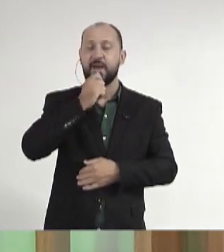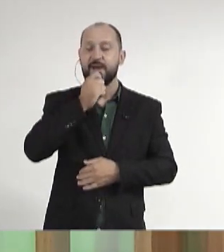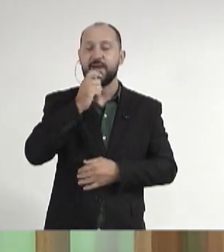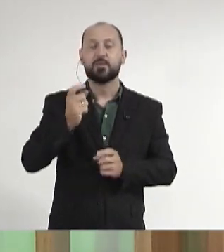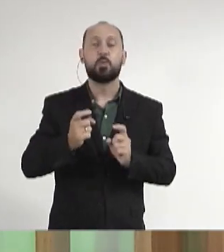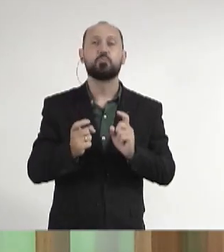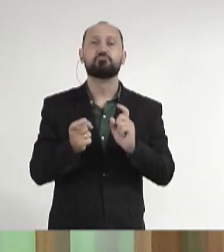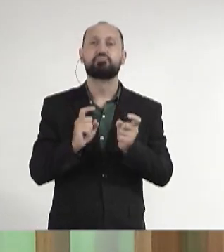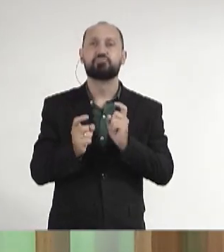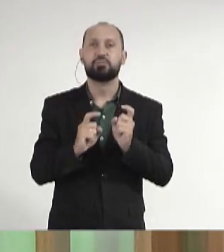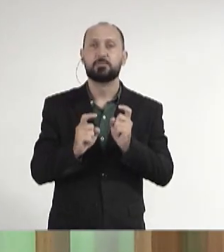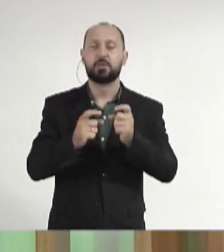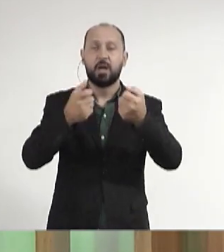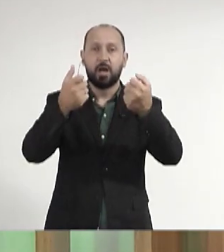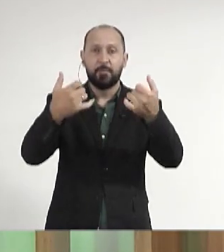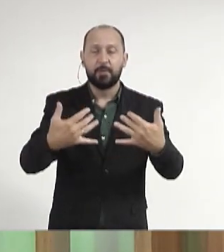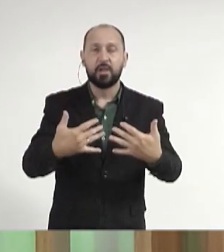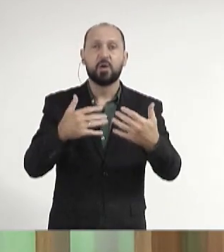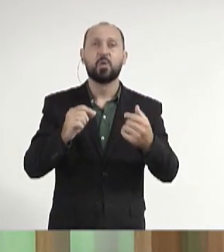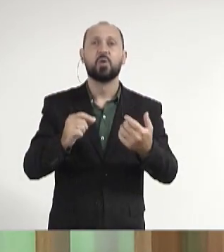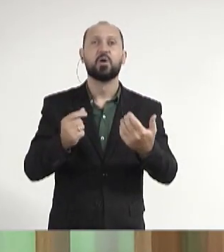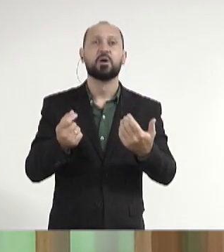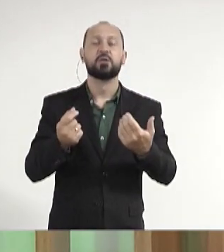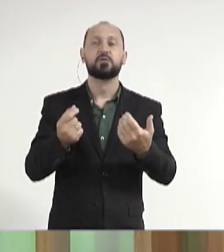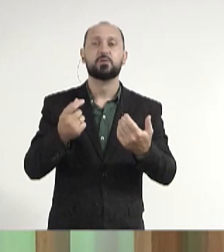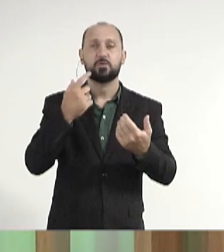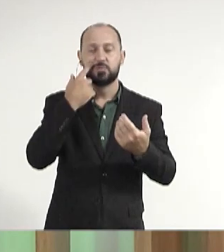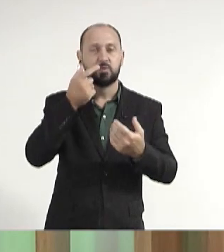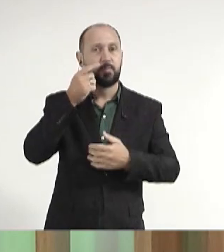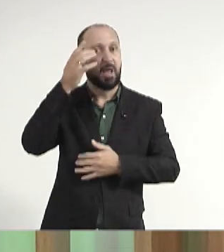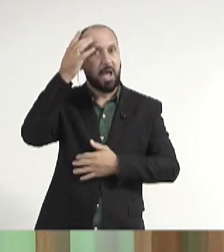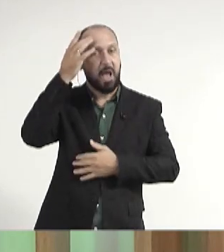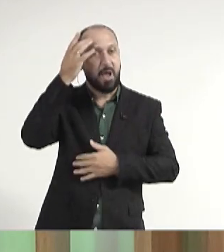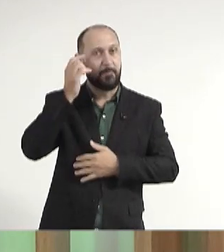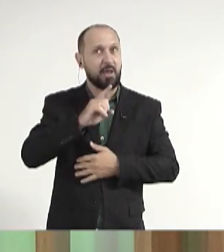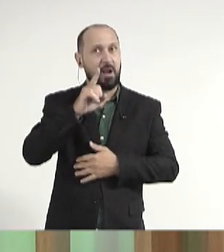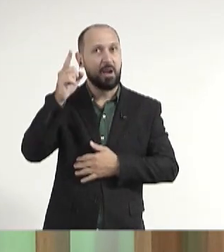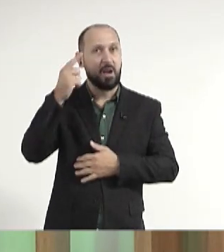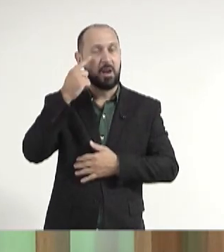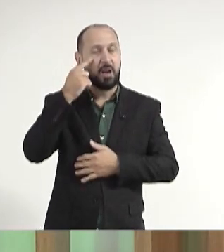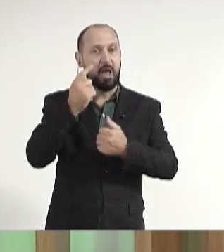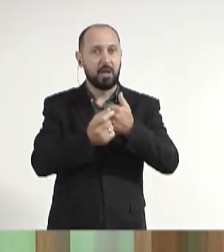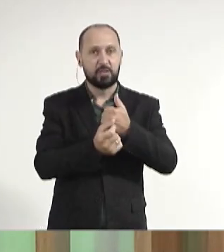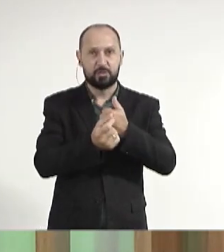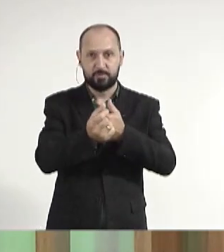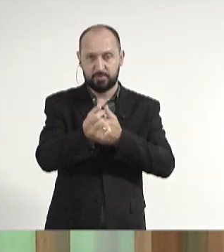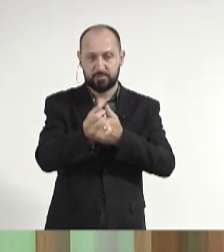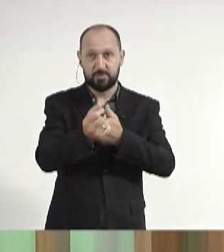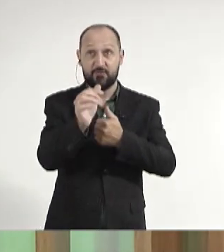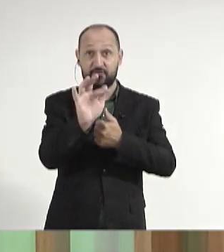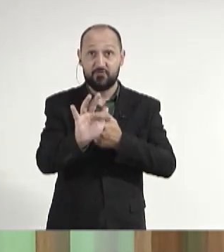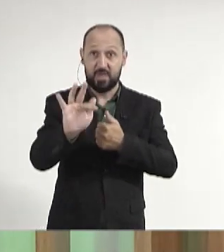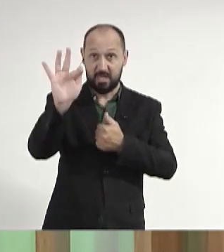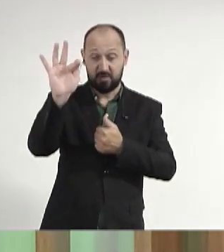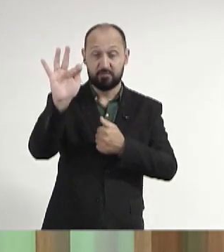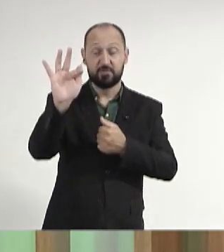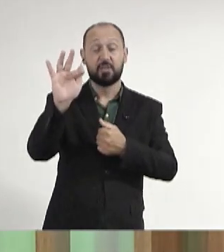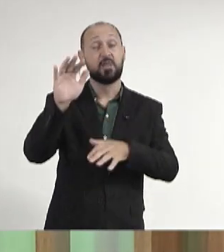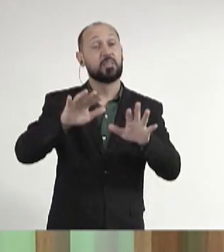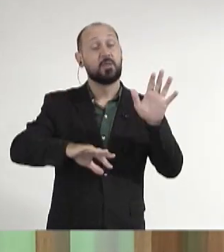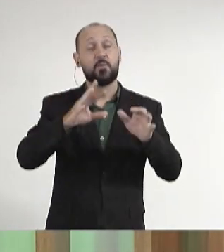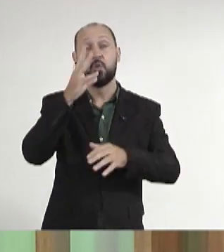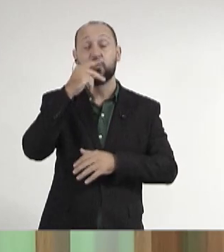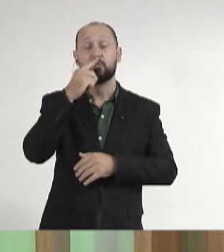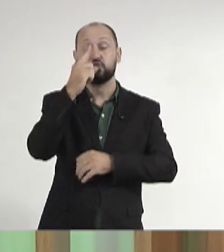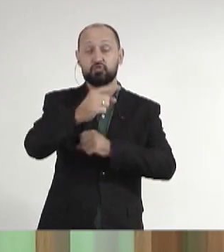pequeno expediente, comentou sobre a sessão de amanhã lá no Tribunal de Contas da União e que deve, depois